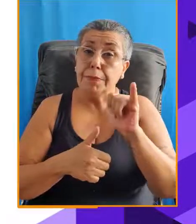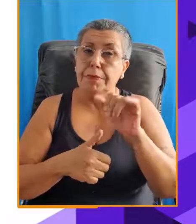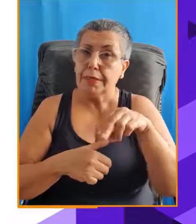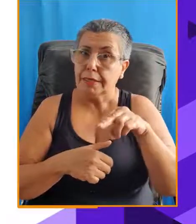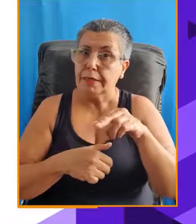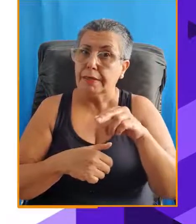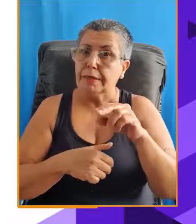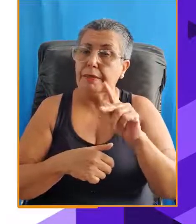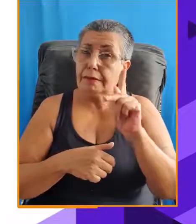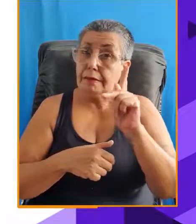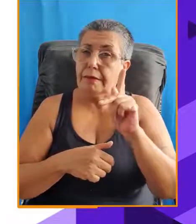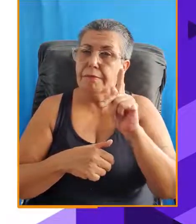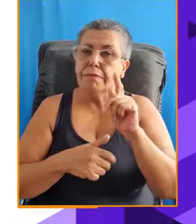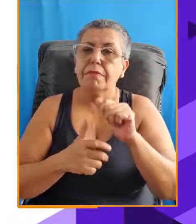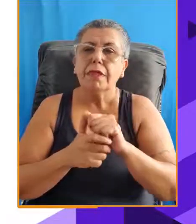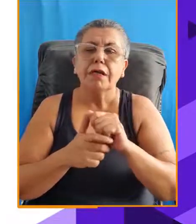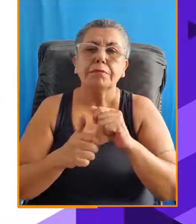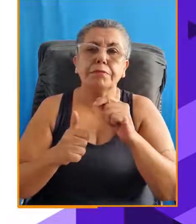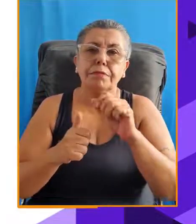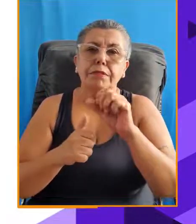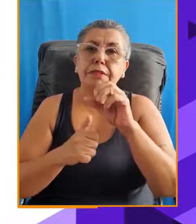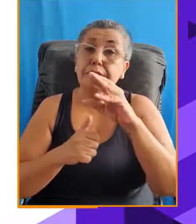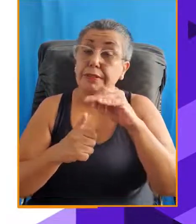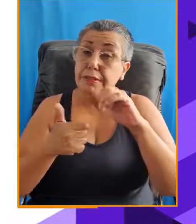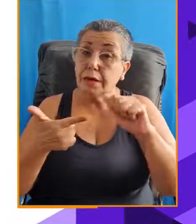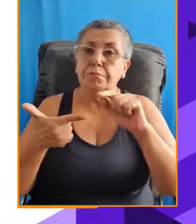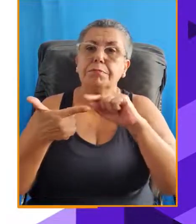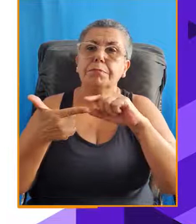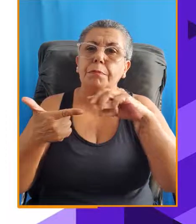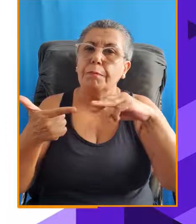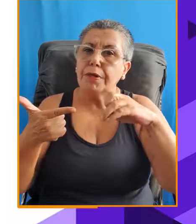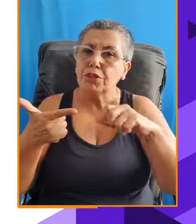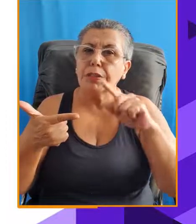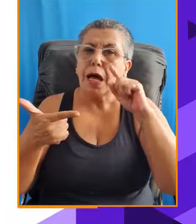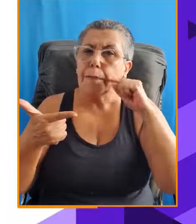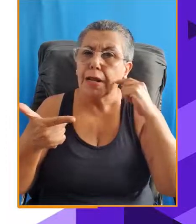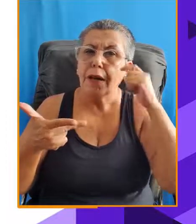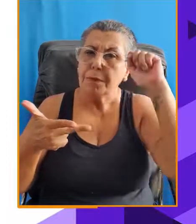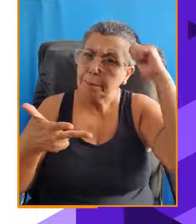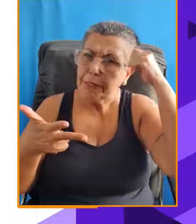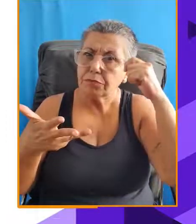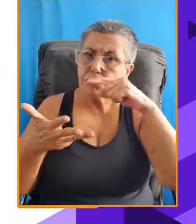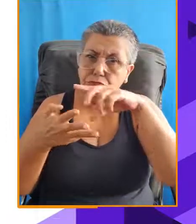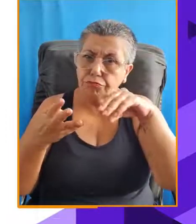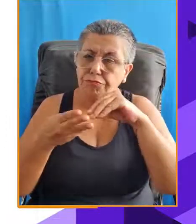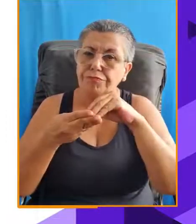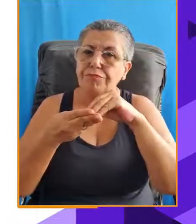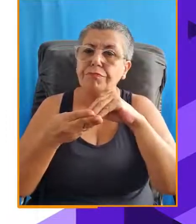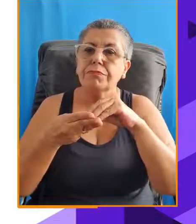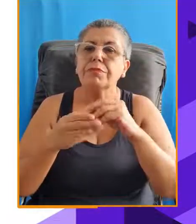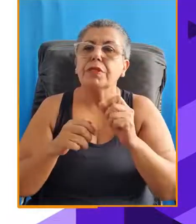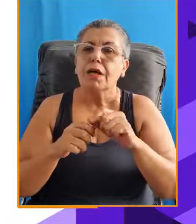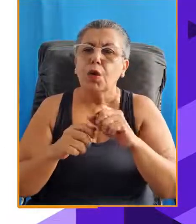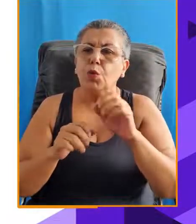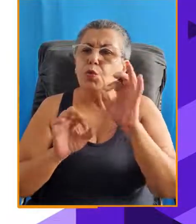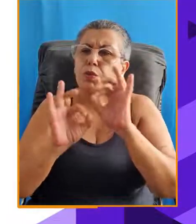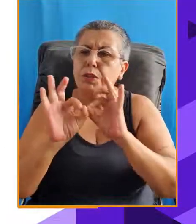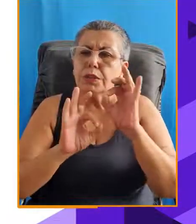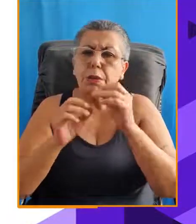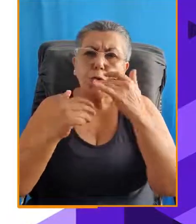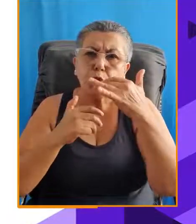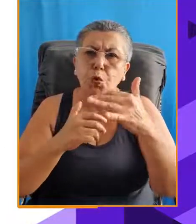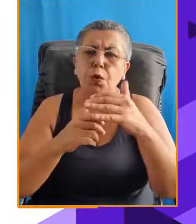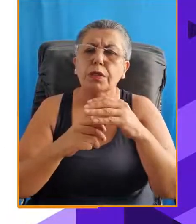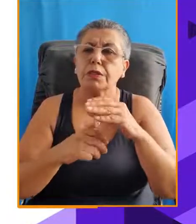CMYK é a abreviação em inglês de ciano, magenta, amarelo e preto. No padrão ou sistema de